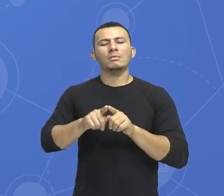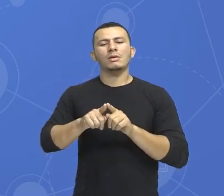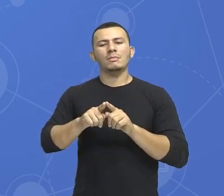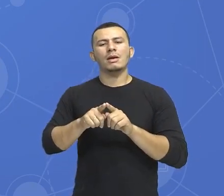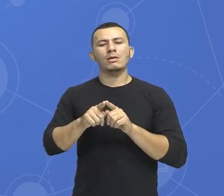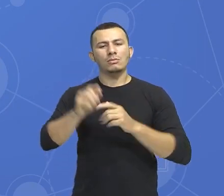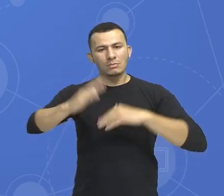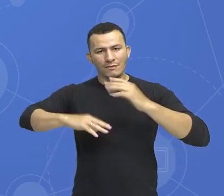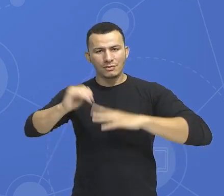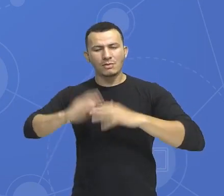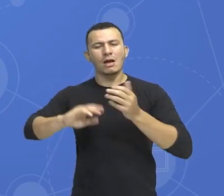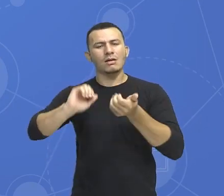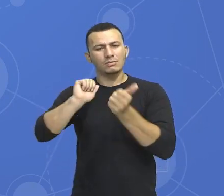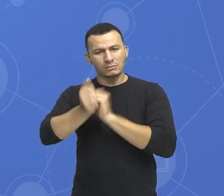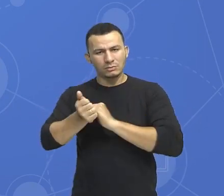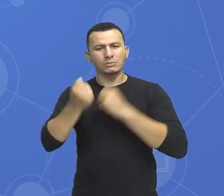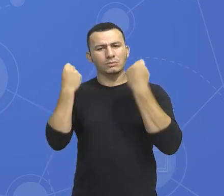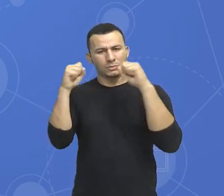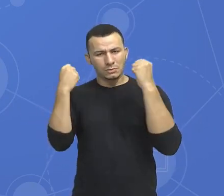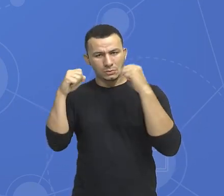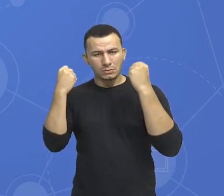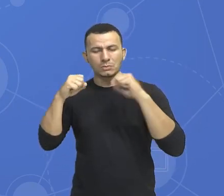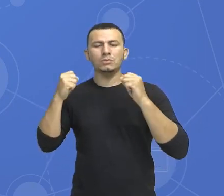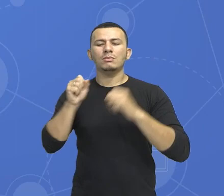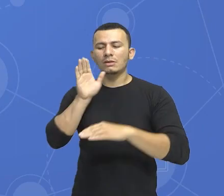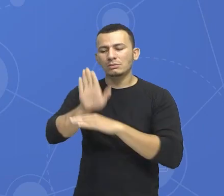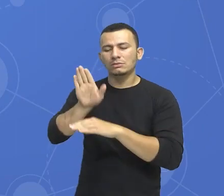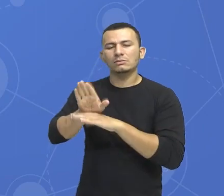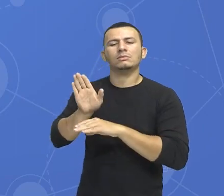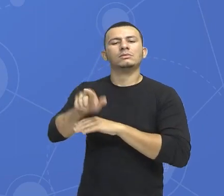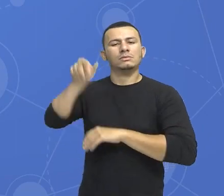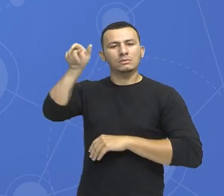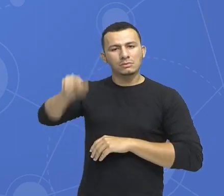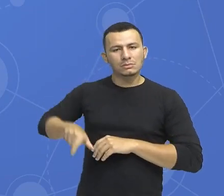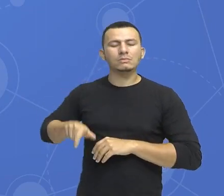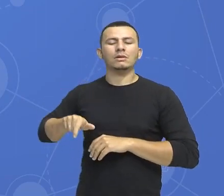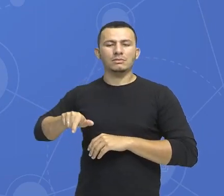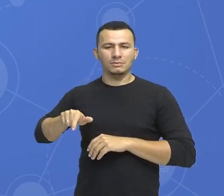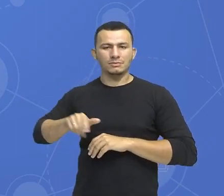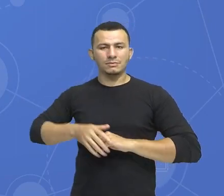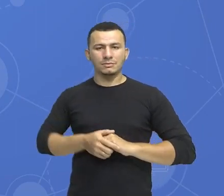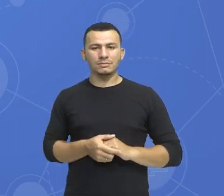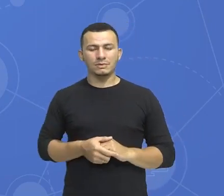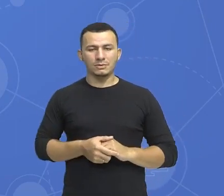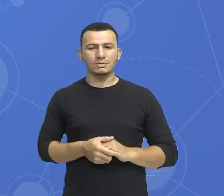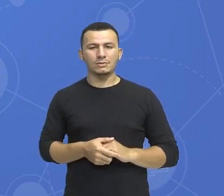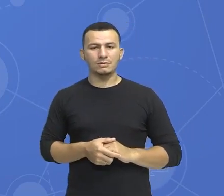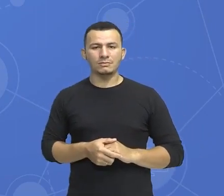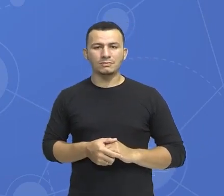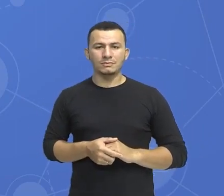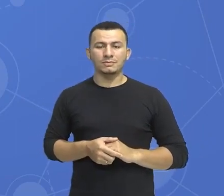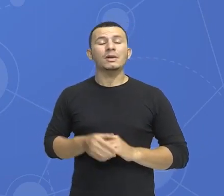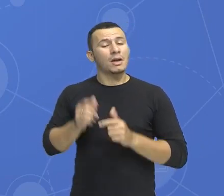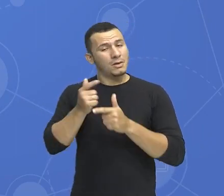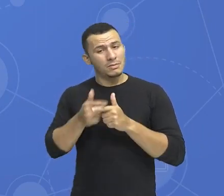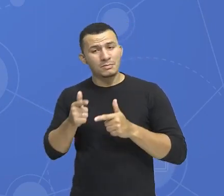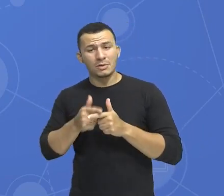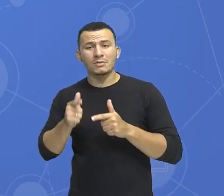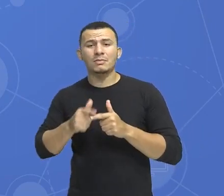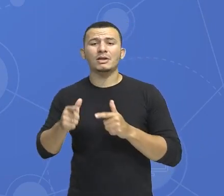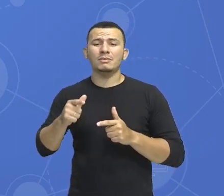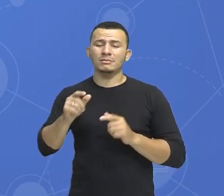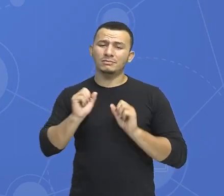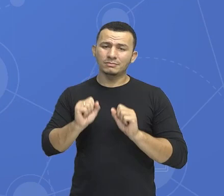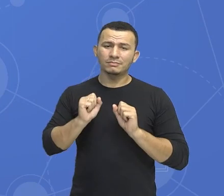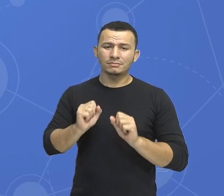físico também, para a gente poder solucionar esse problema, né? Que é um problema que, de